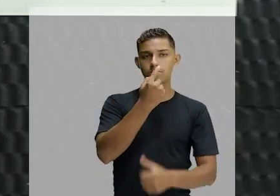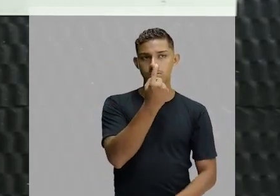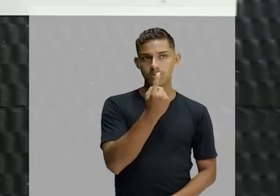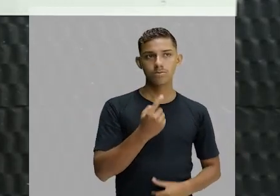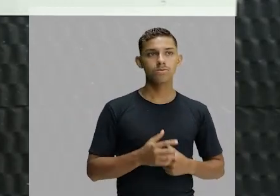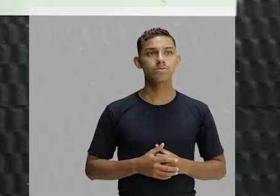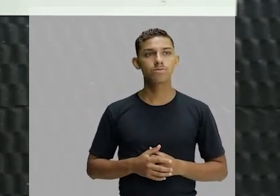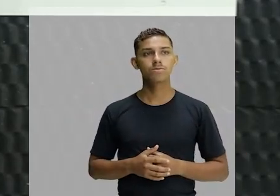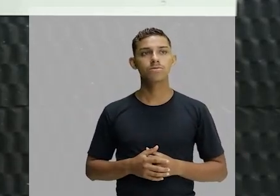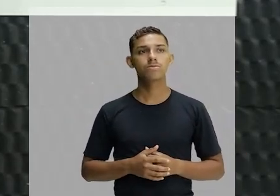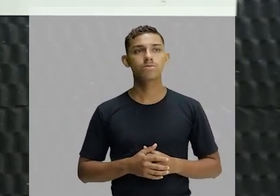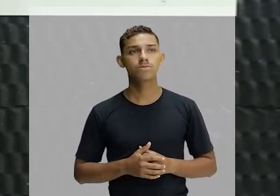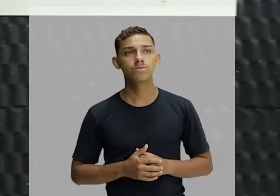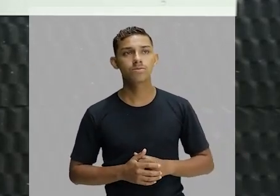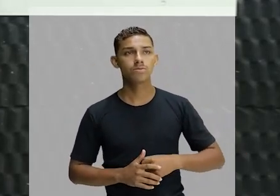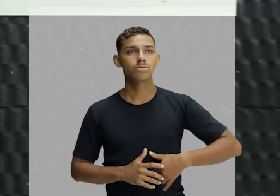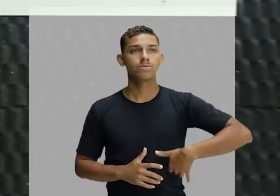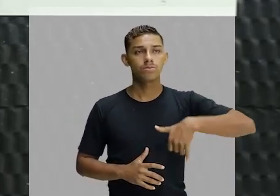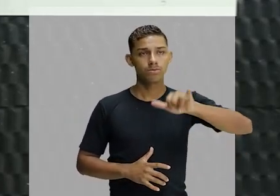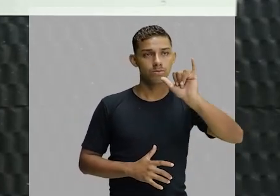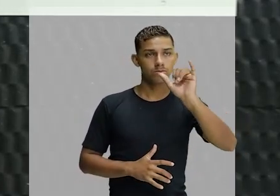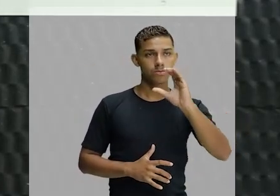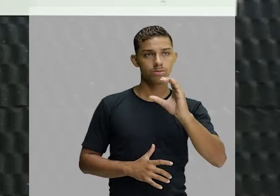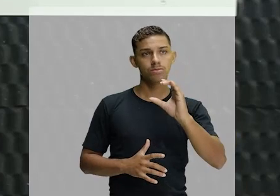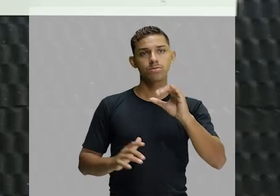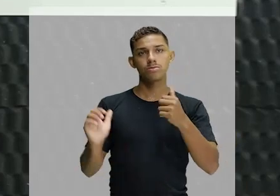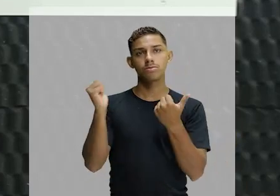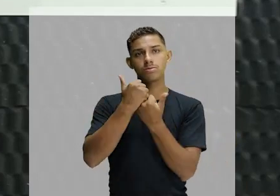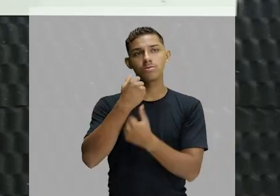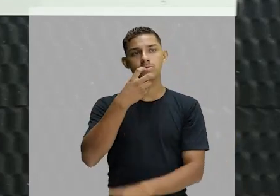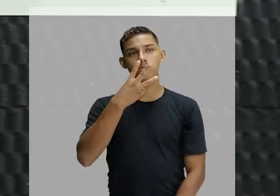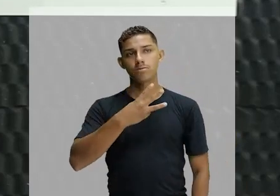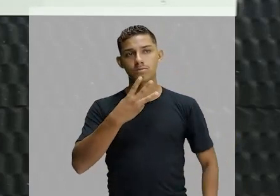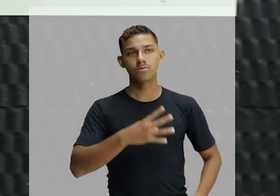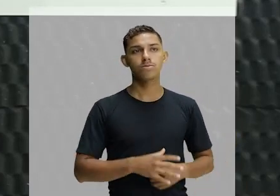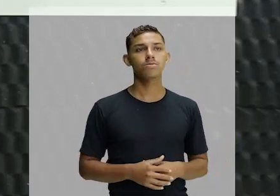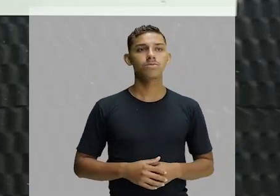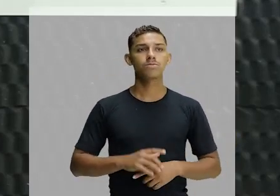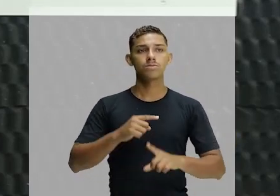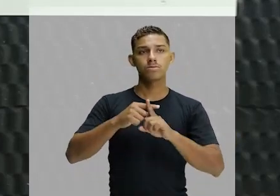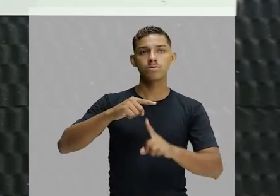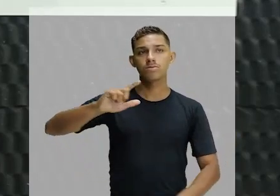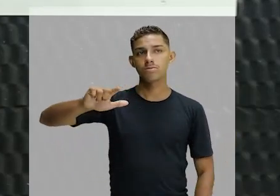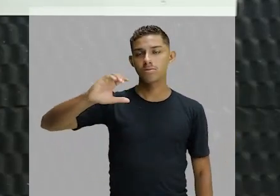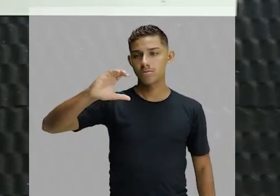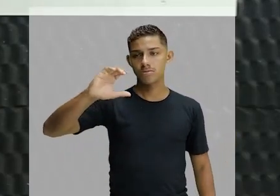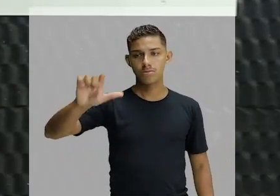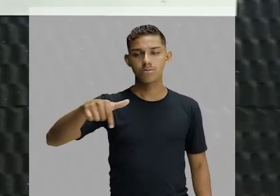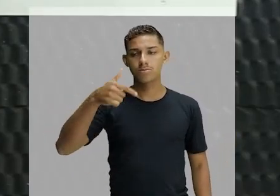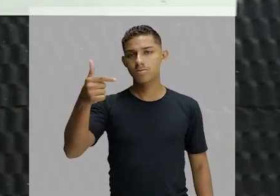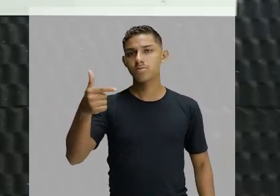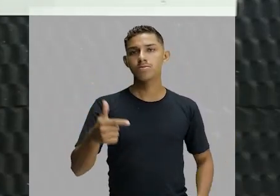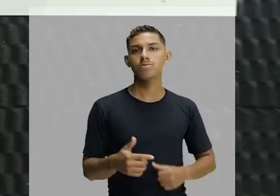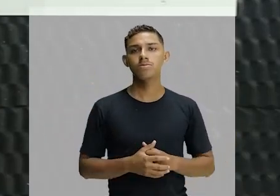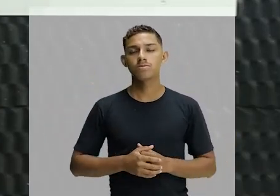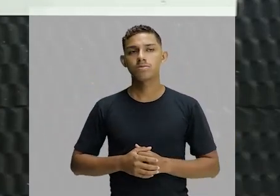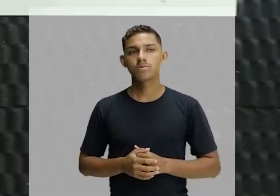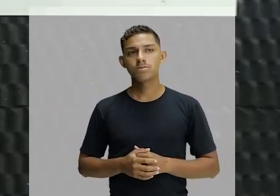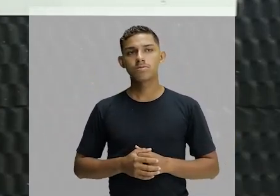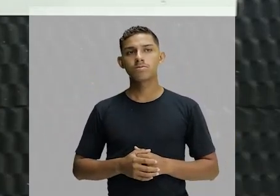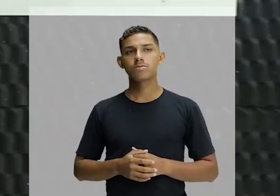1. O Y no ponto C é 3. Mais o valor de C, que é 2.